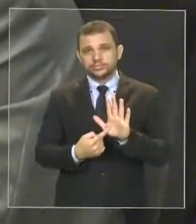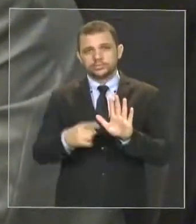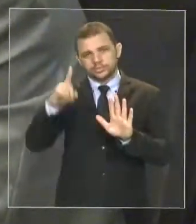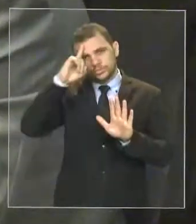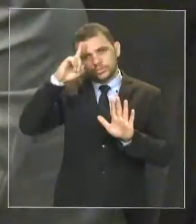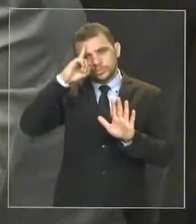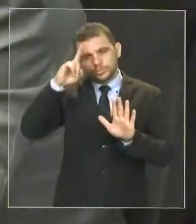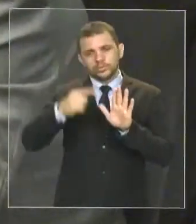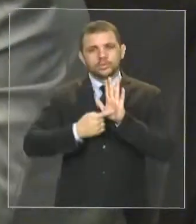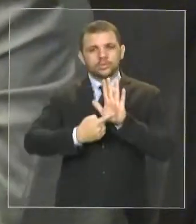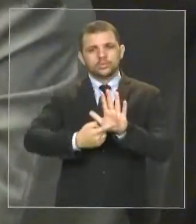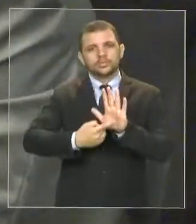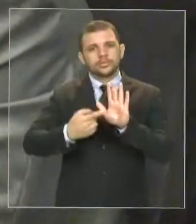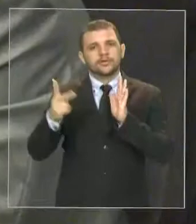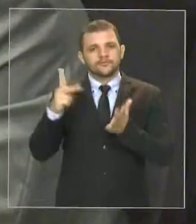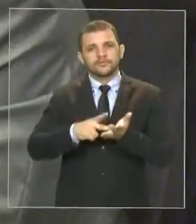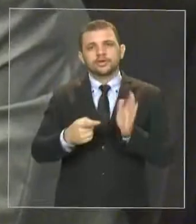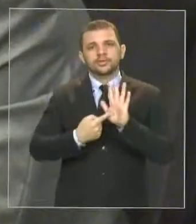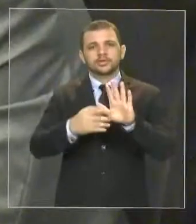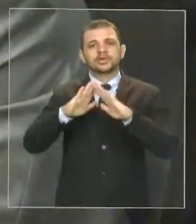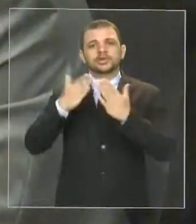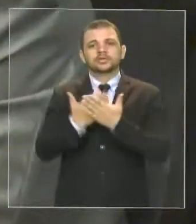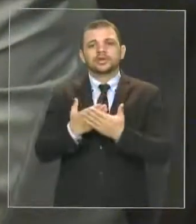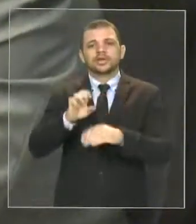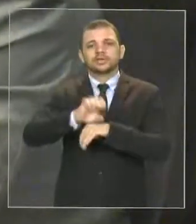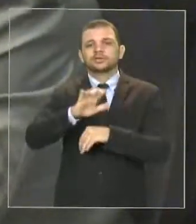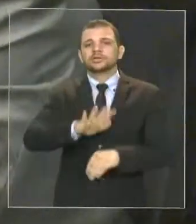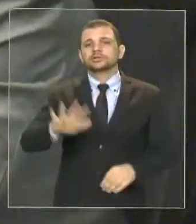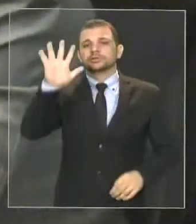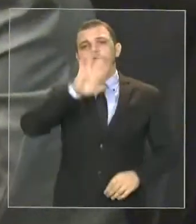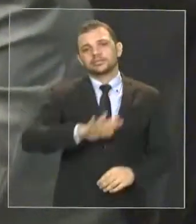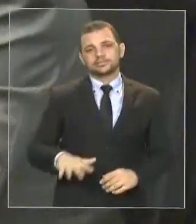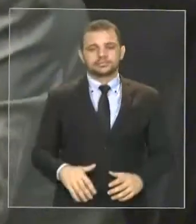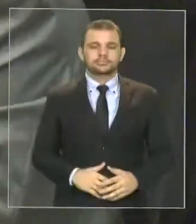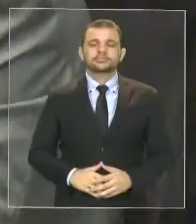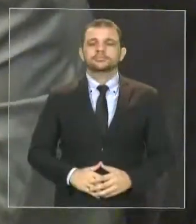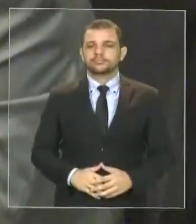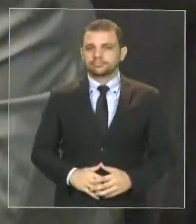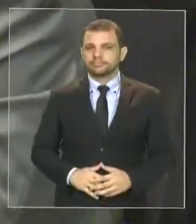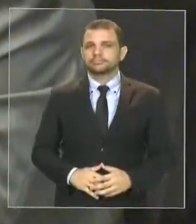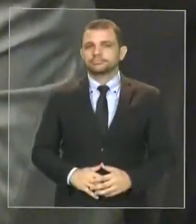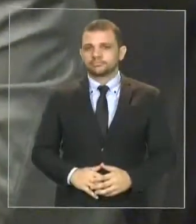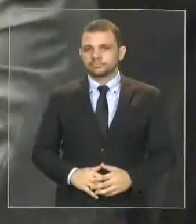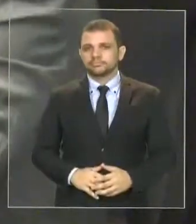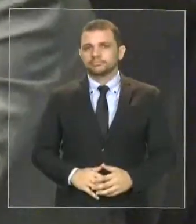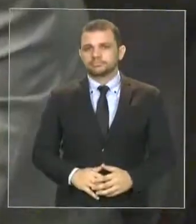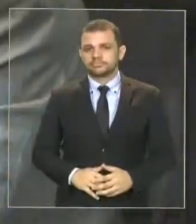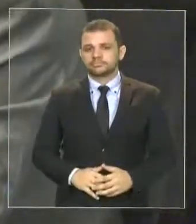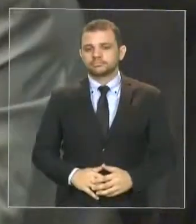dias aqui nessas escolas do Estado inteiro. Tanto é verdade,